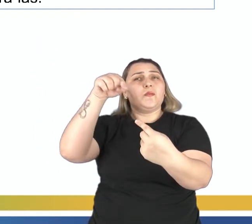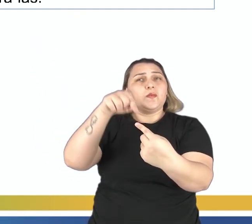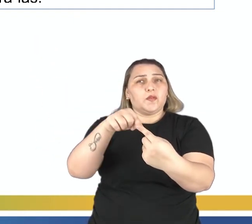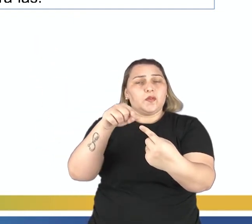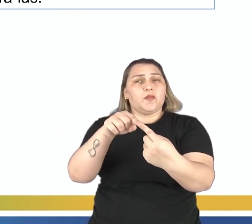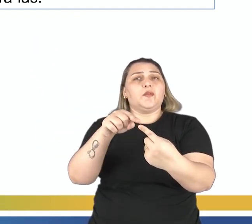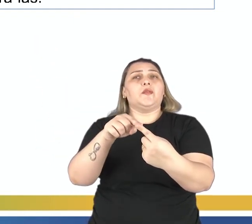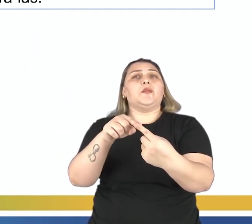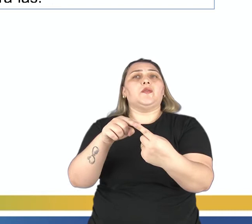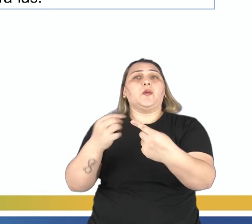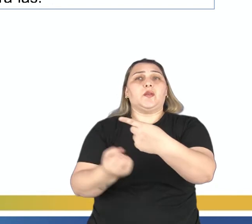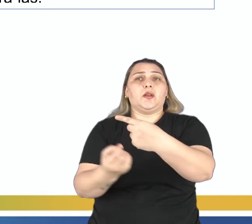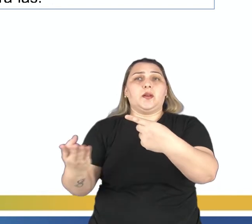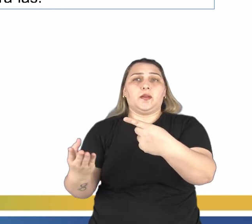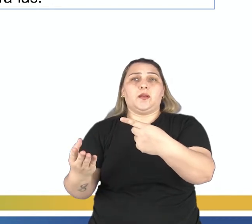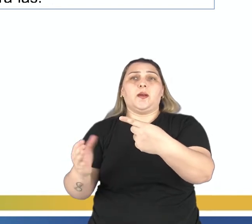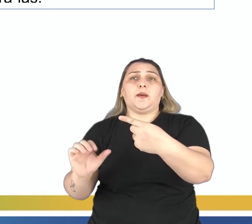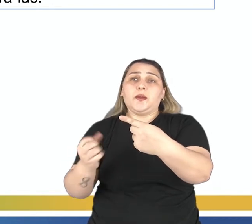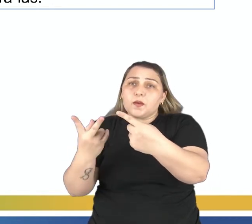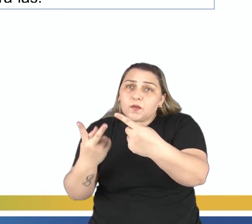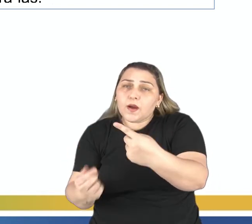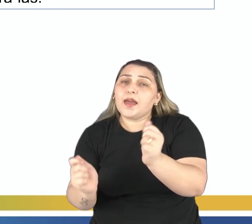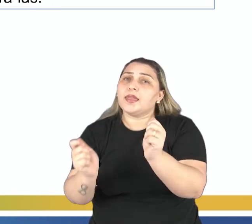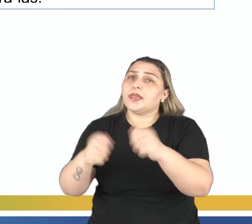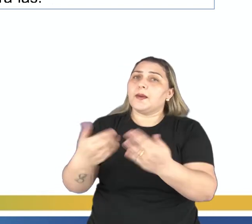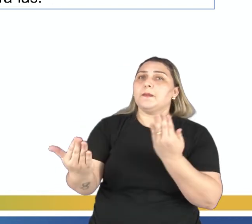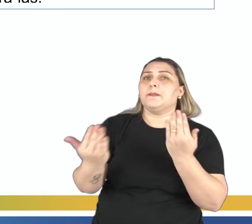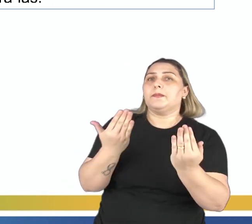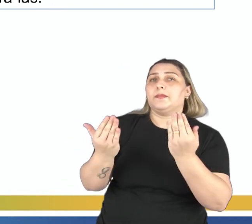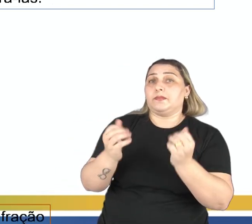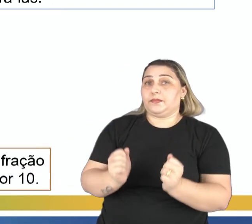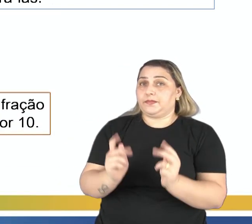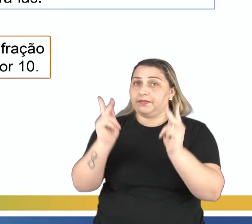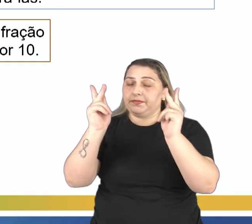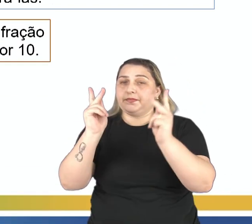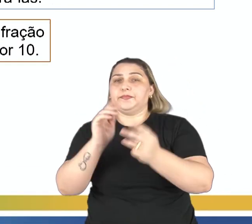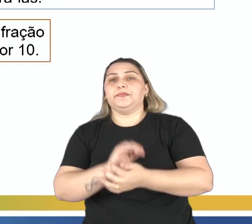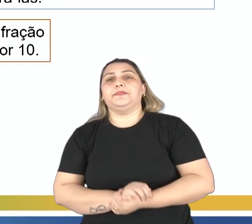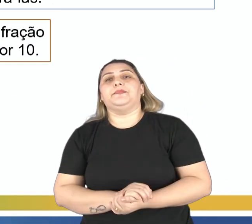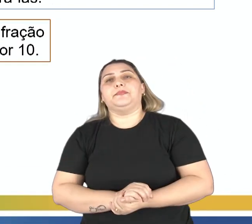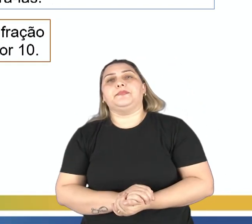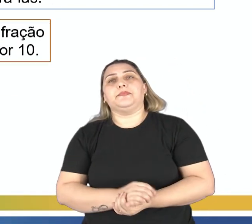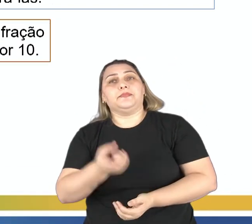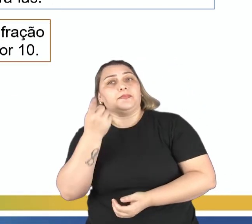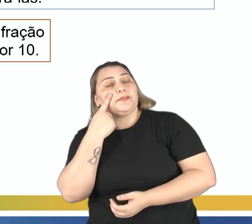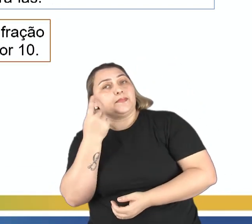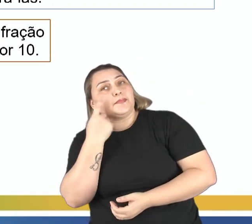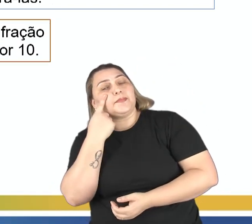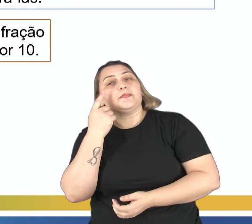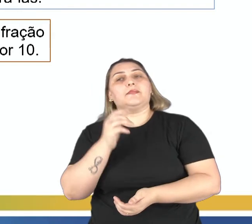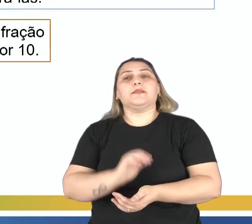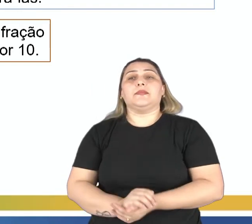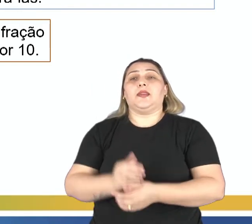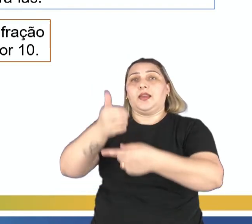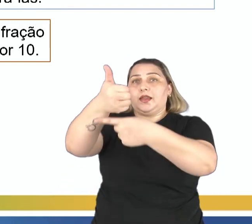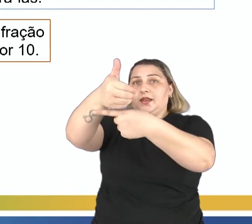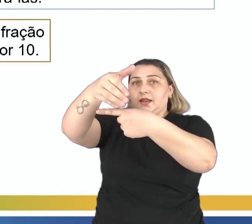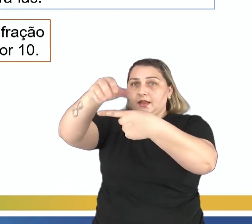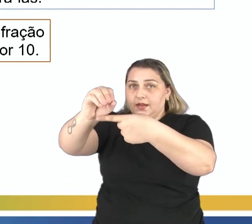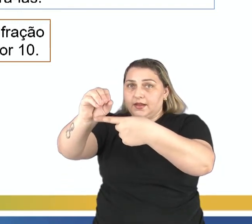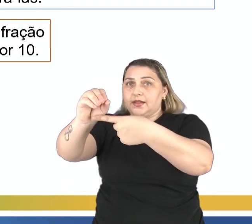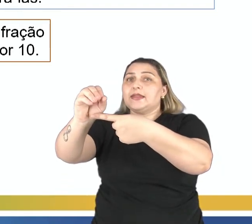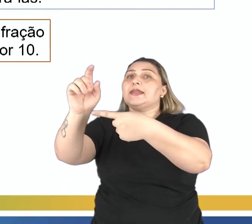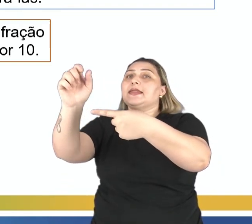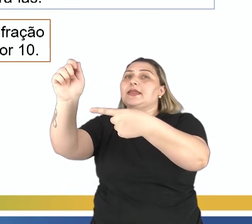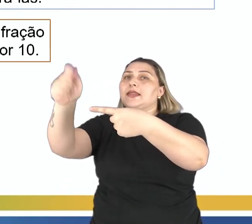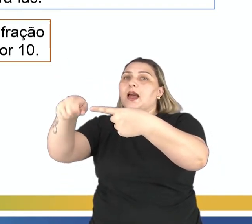tornar os denominadores iguais e poder compará-las, ok? Então, ó, note que 10 ele é